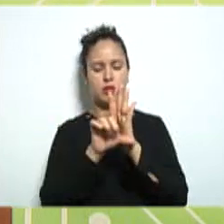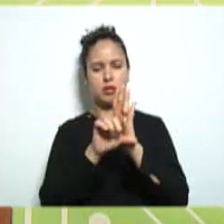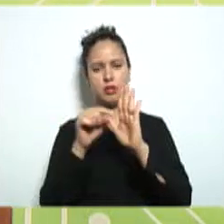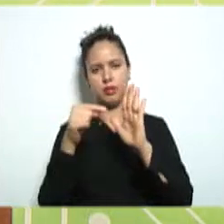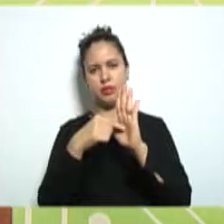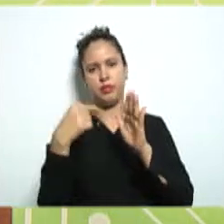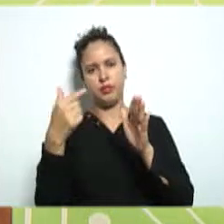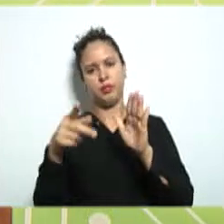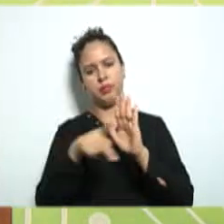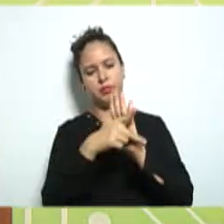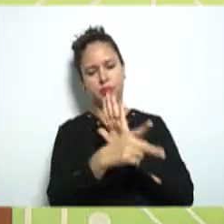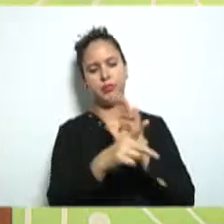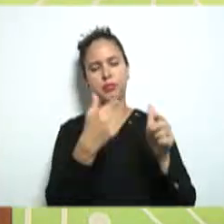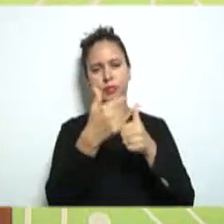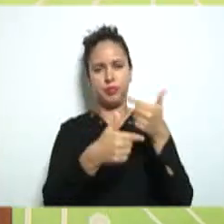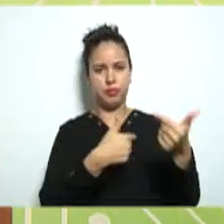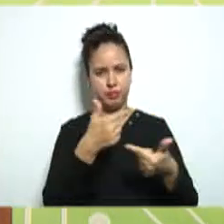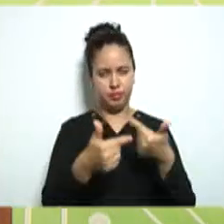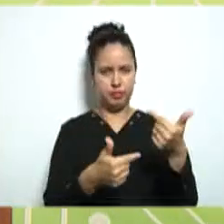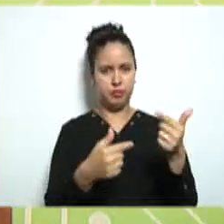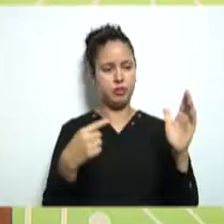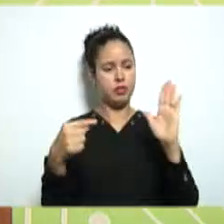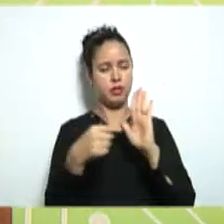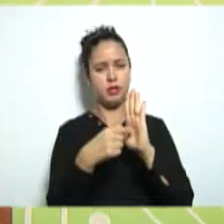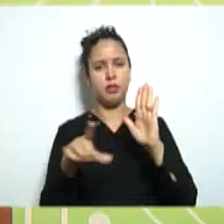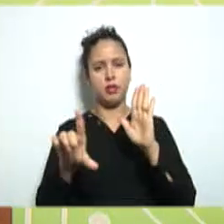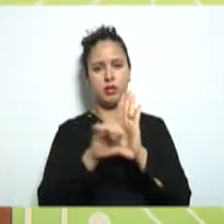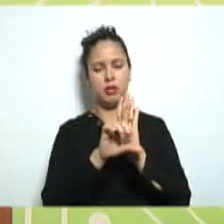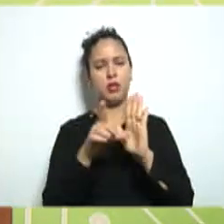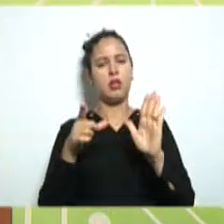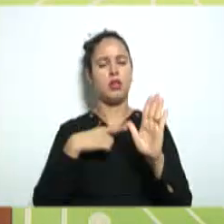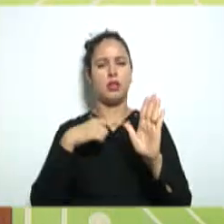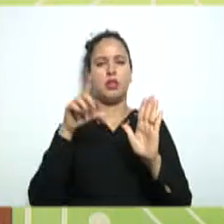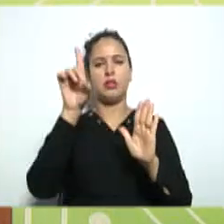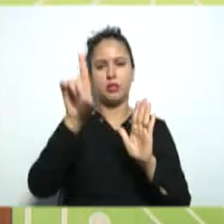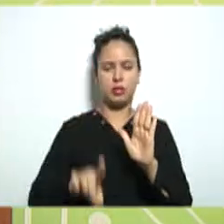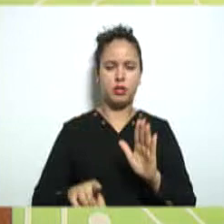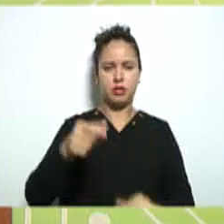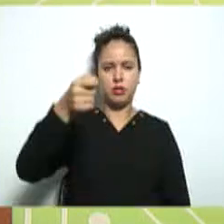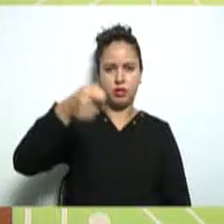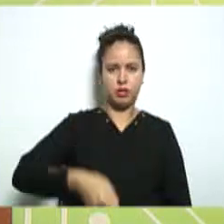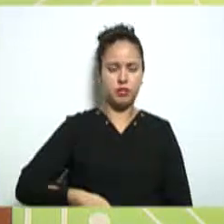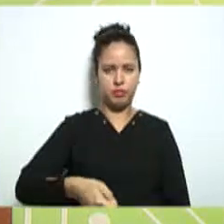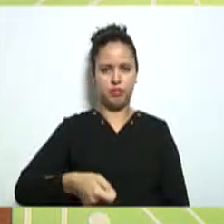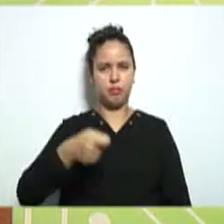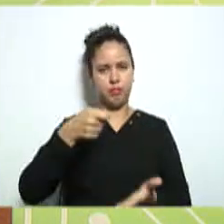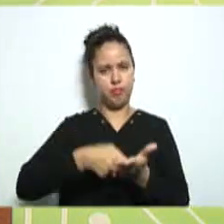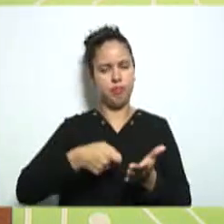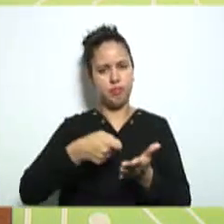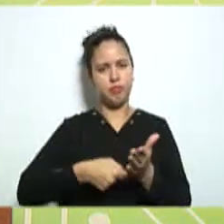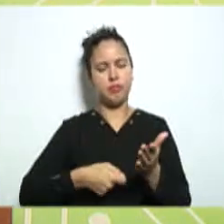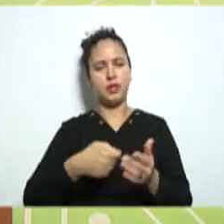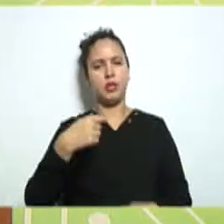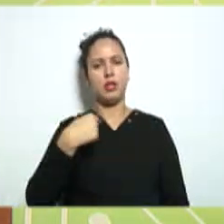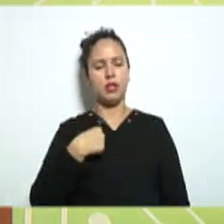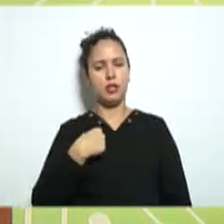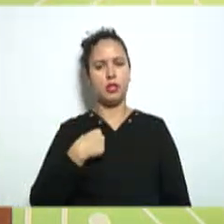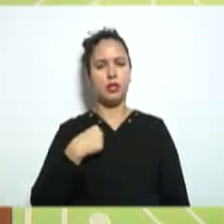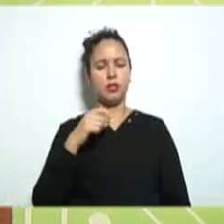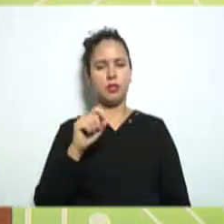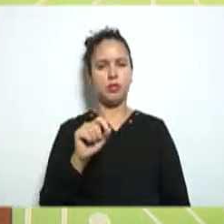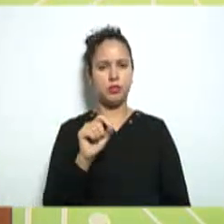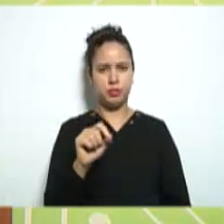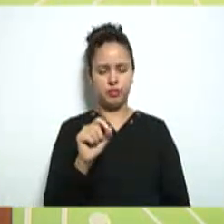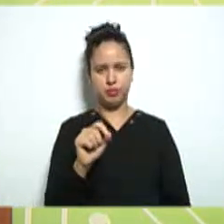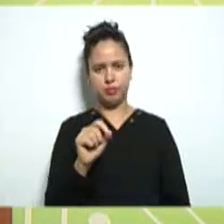essa legislação trabalhista prevê direitos e deveres. Eu, como empregada de